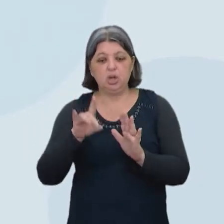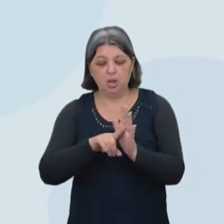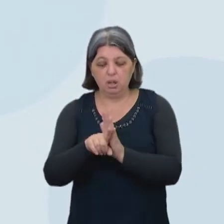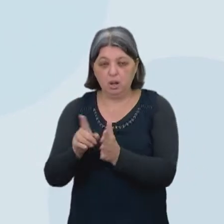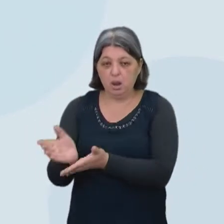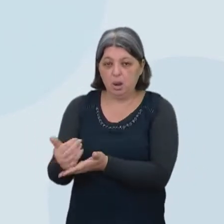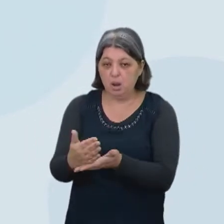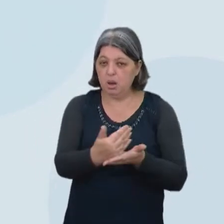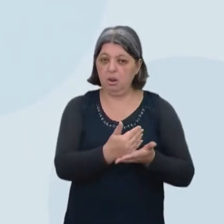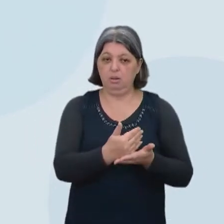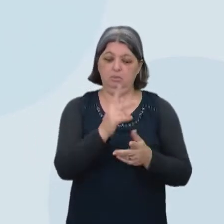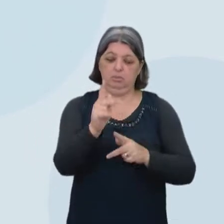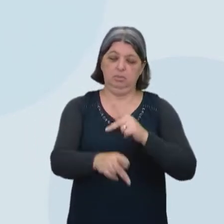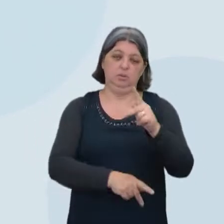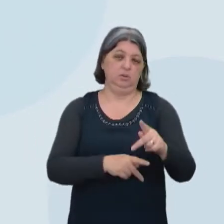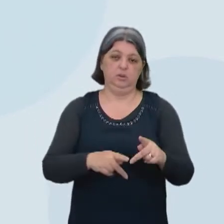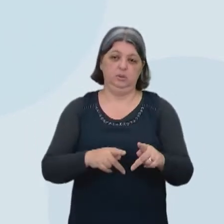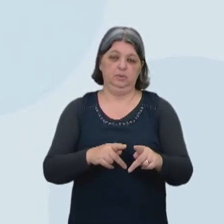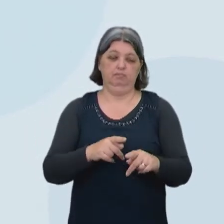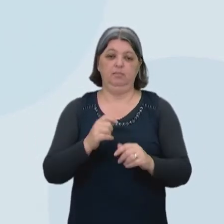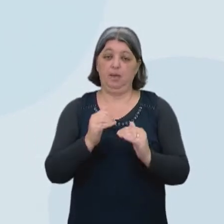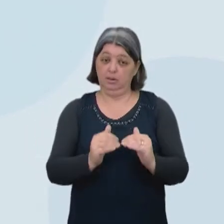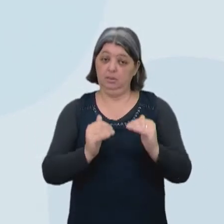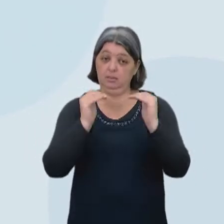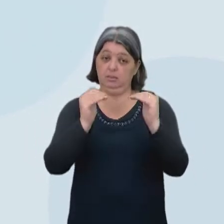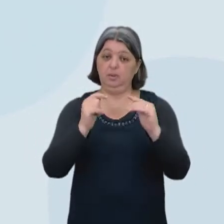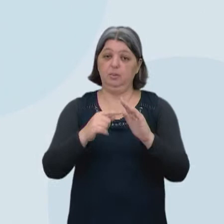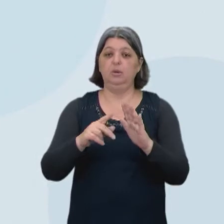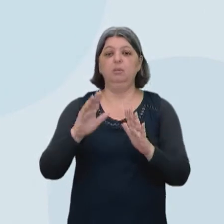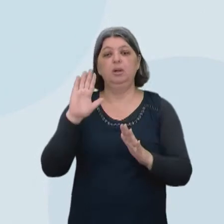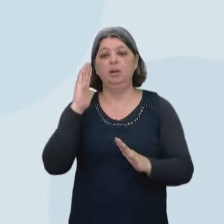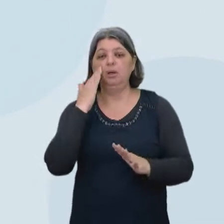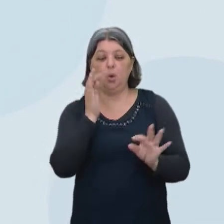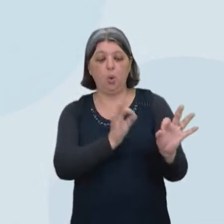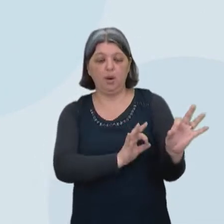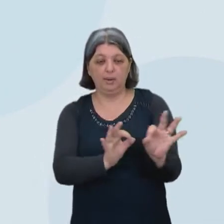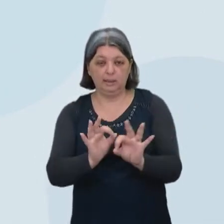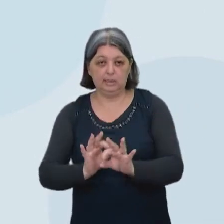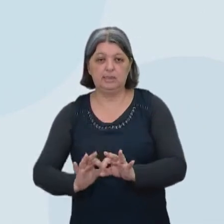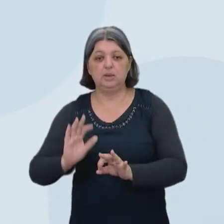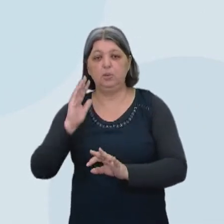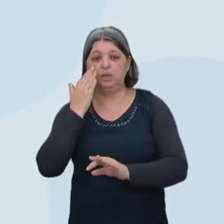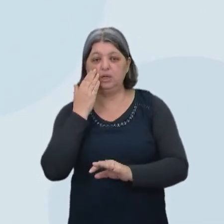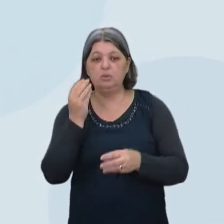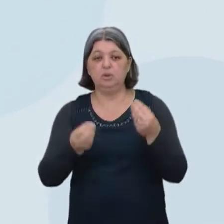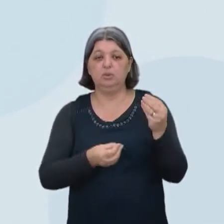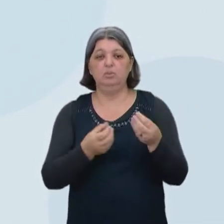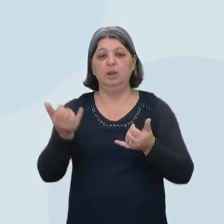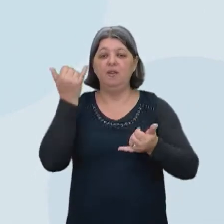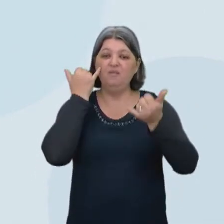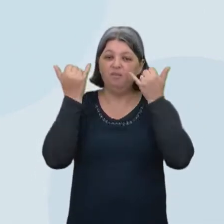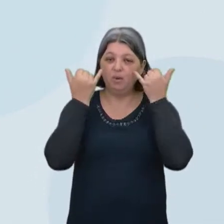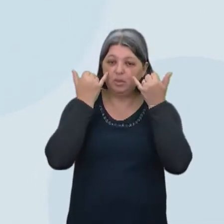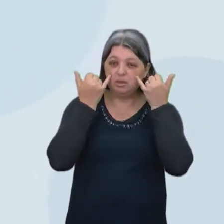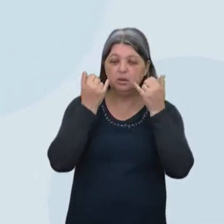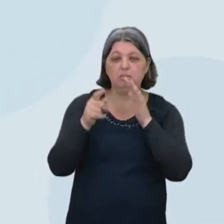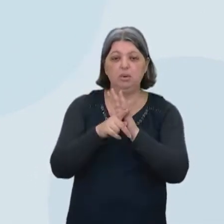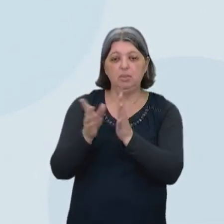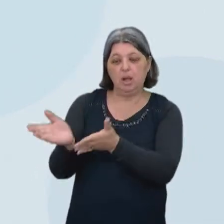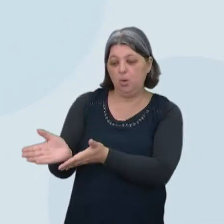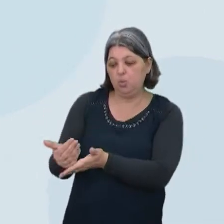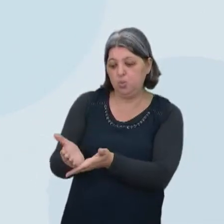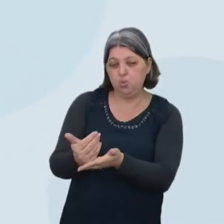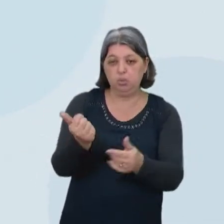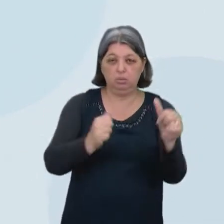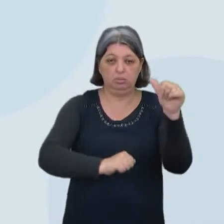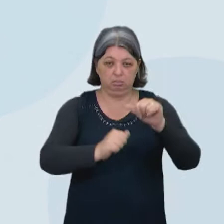em certa população, sua organização e interpretação. As informações colhidas e analisadas podem servir de